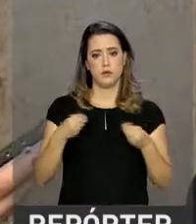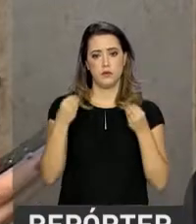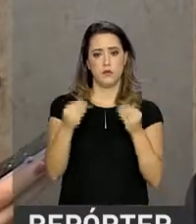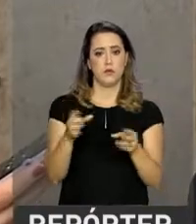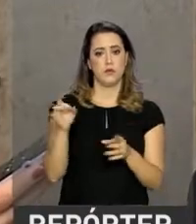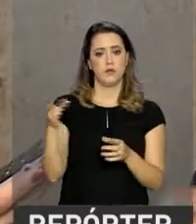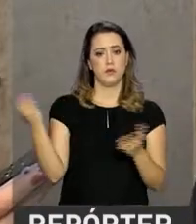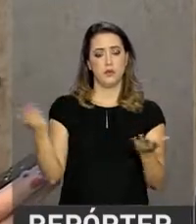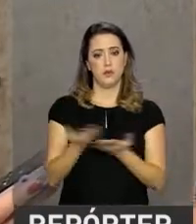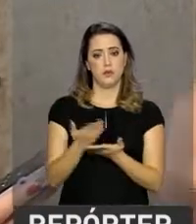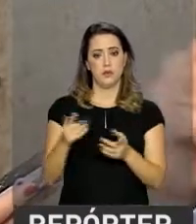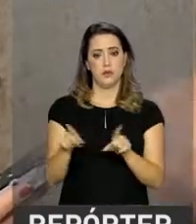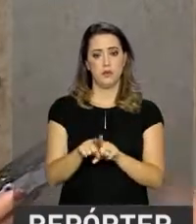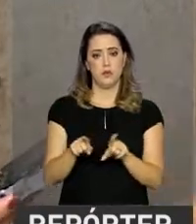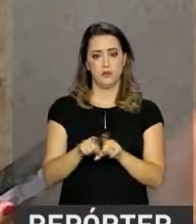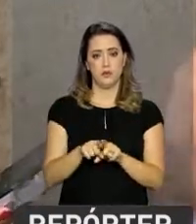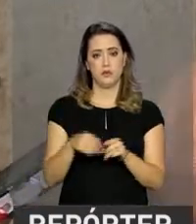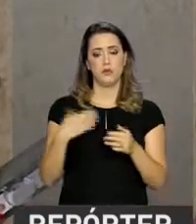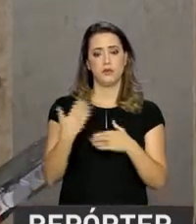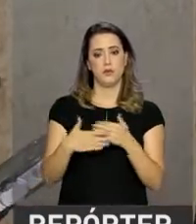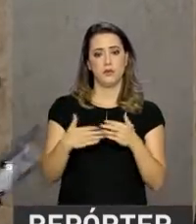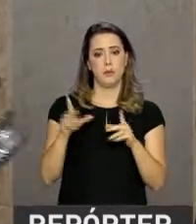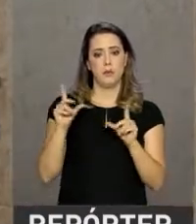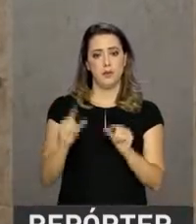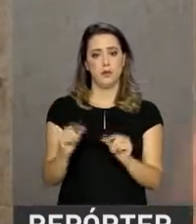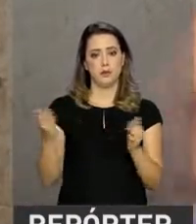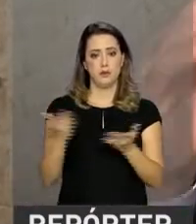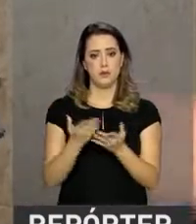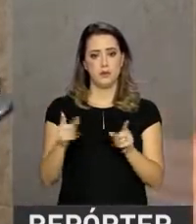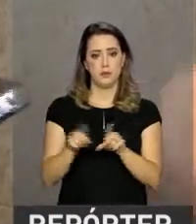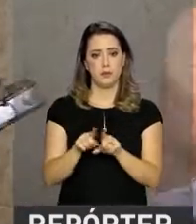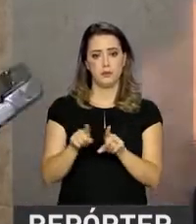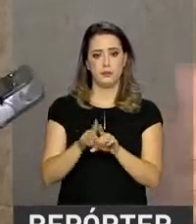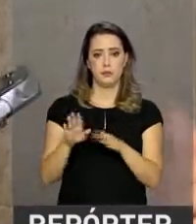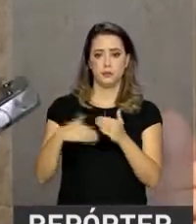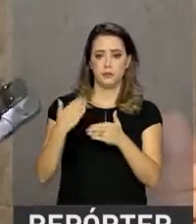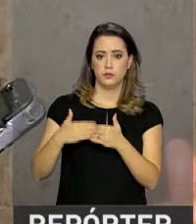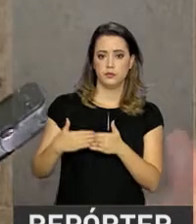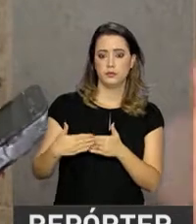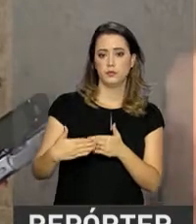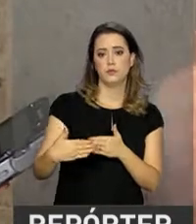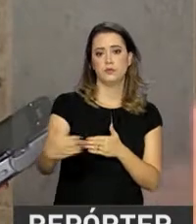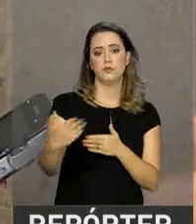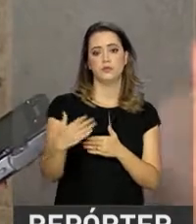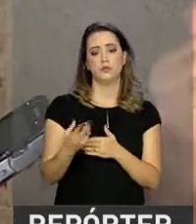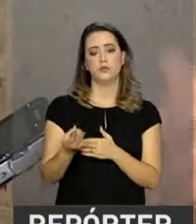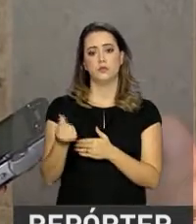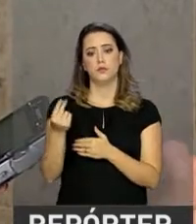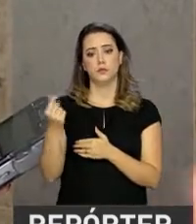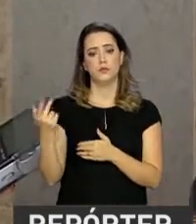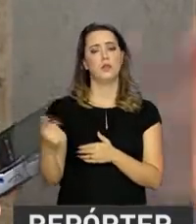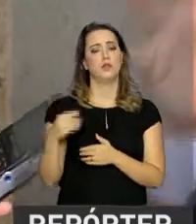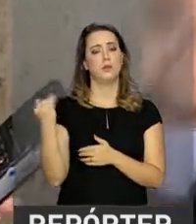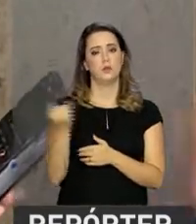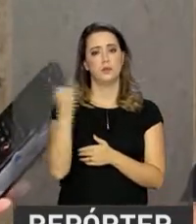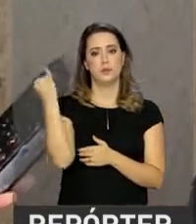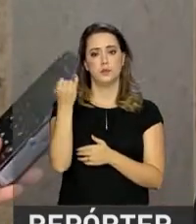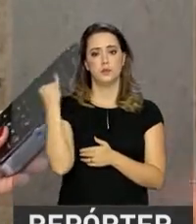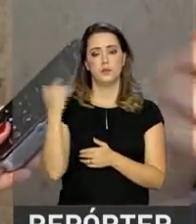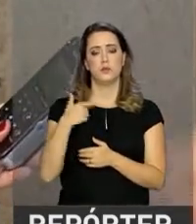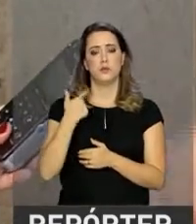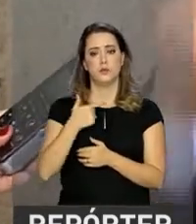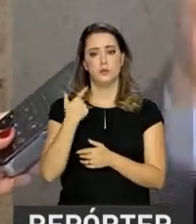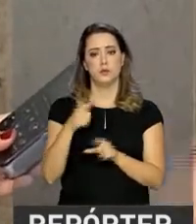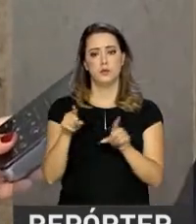não só agora agora eu diria que - mas sobretudo os próximos anos serão recursos vultuosos que virão da